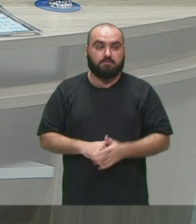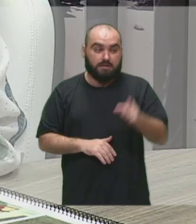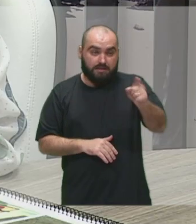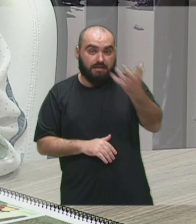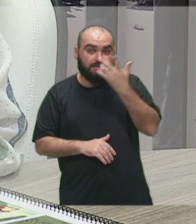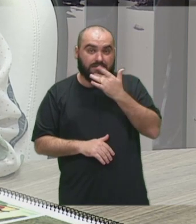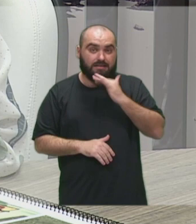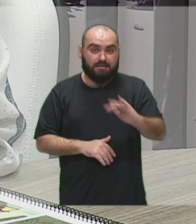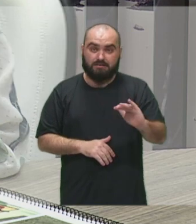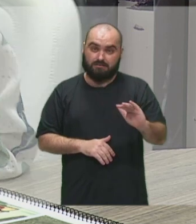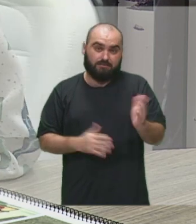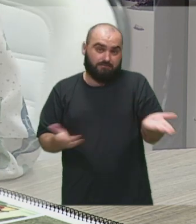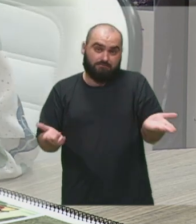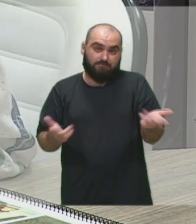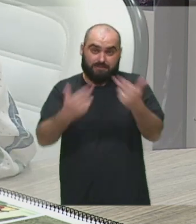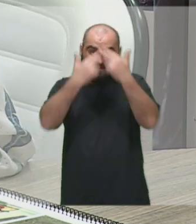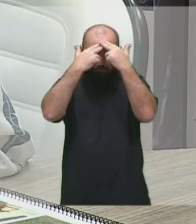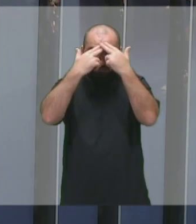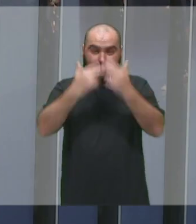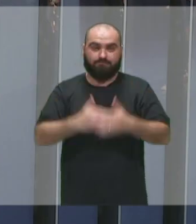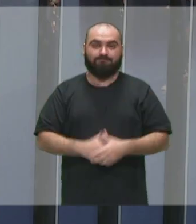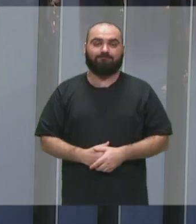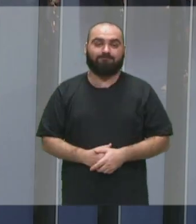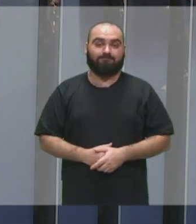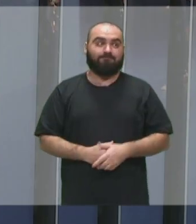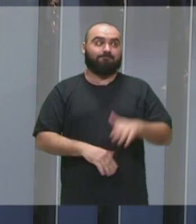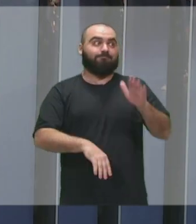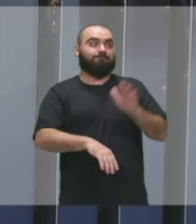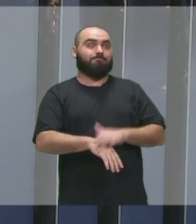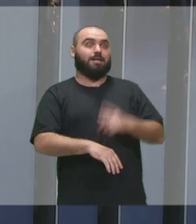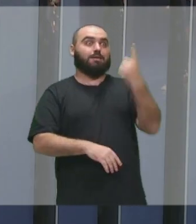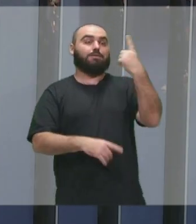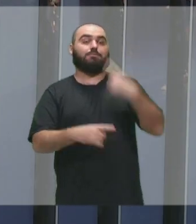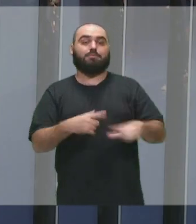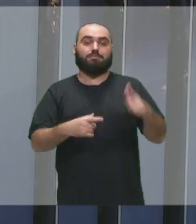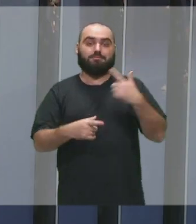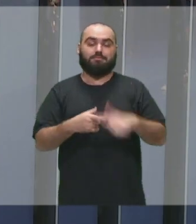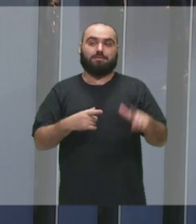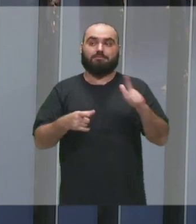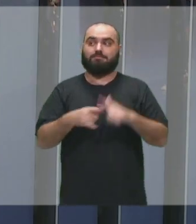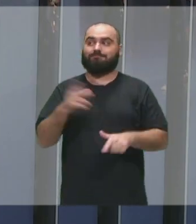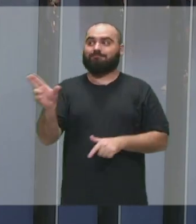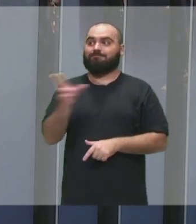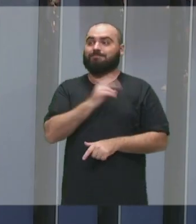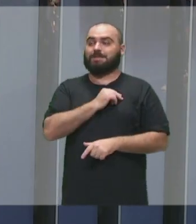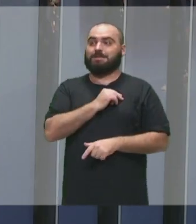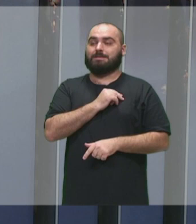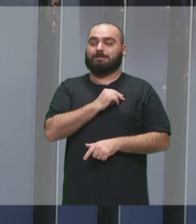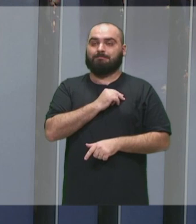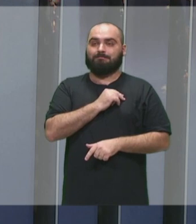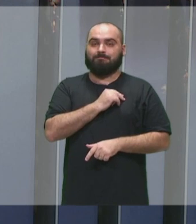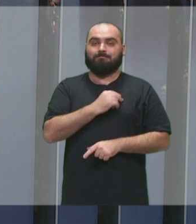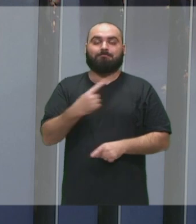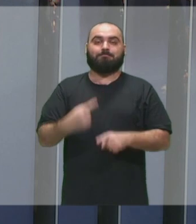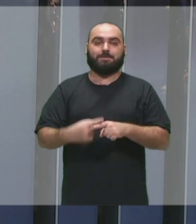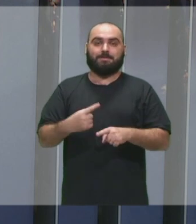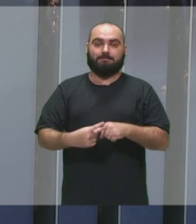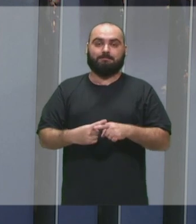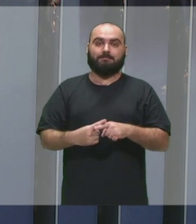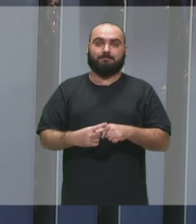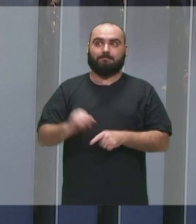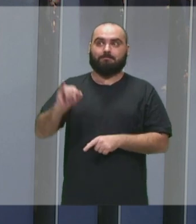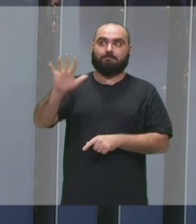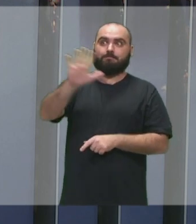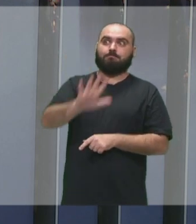aí vai. E aí a gente entra em mais um problema, né? Porque, na verdade, a coisa é tão